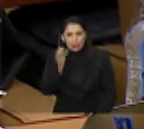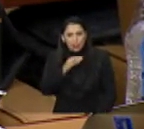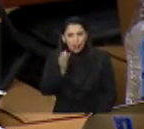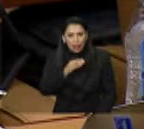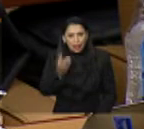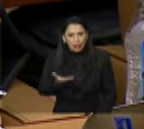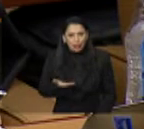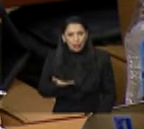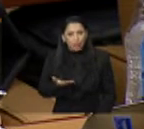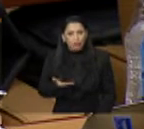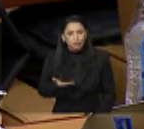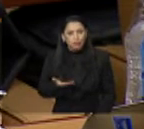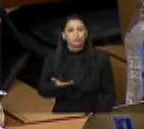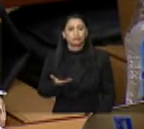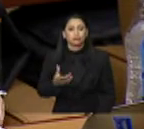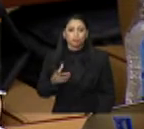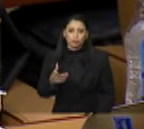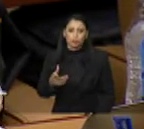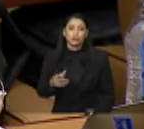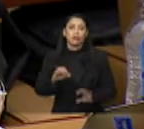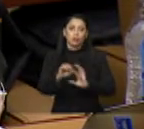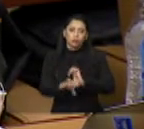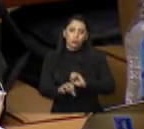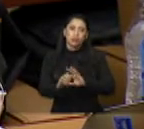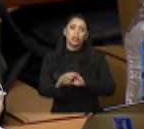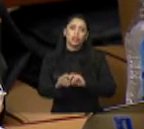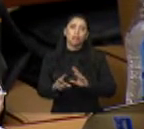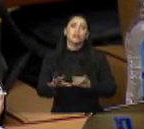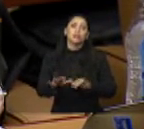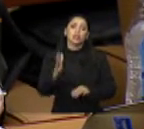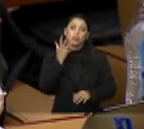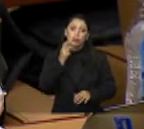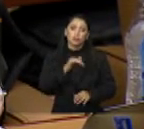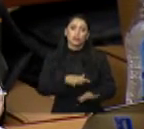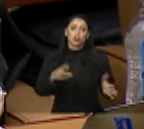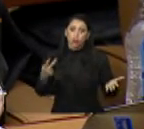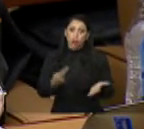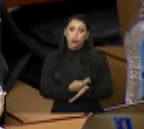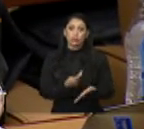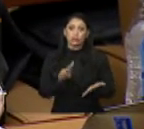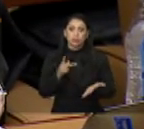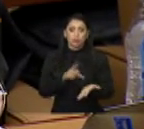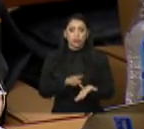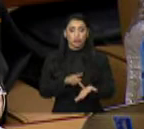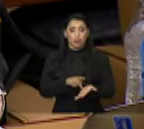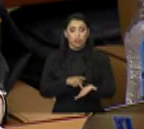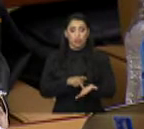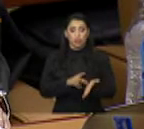de universalização do Ensino Infantil pelos dados disponíveis